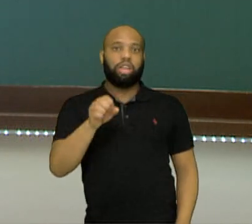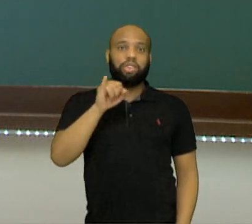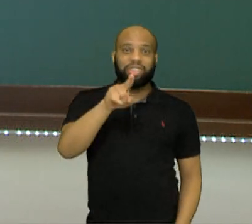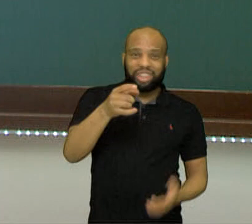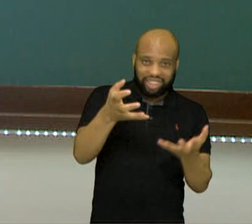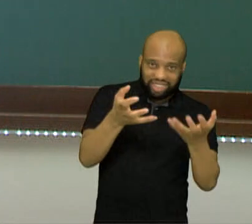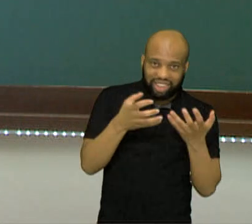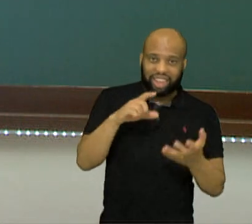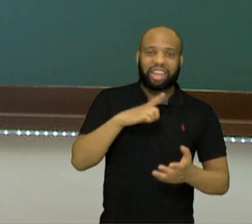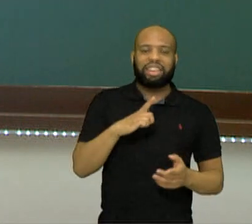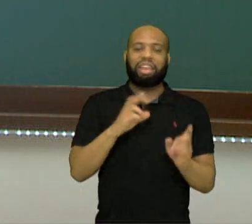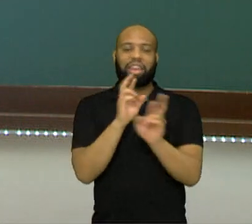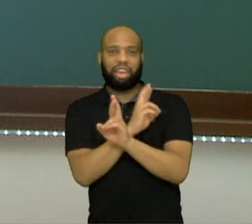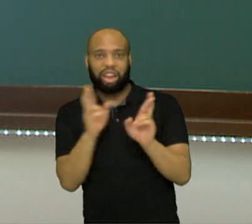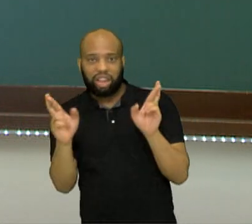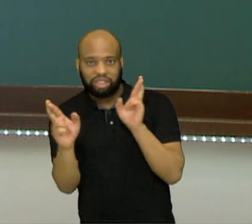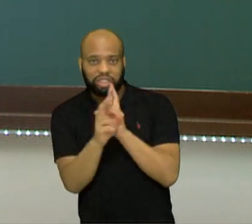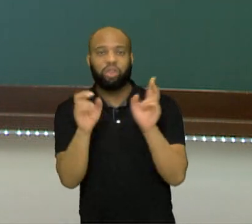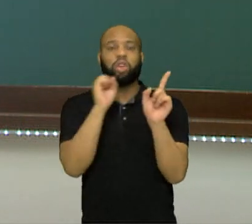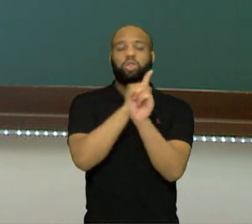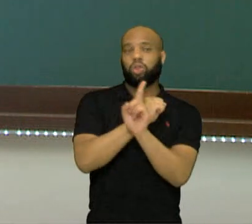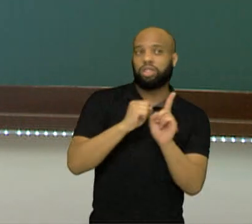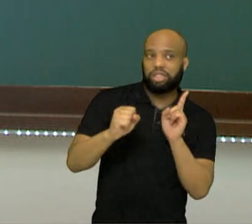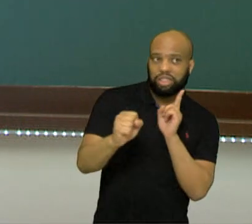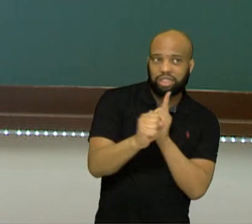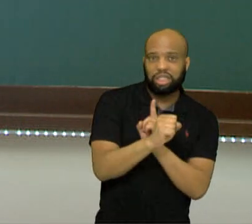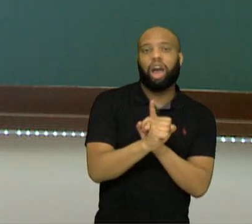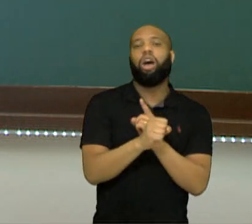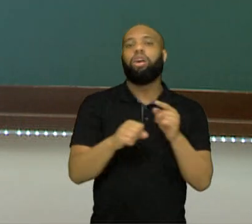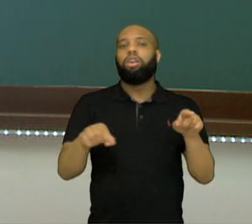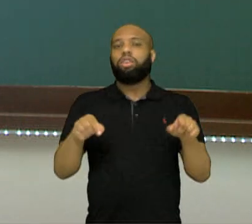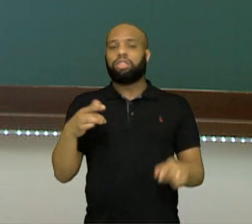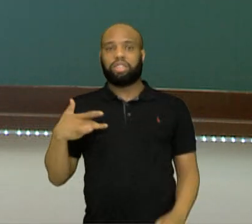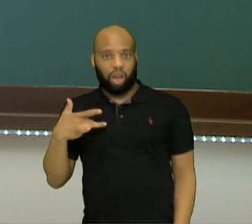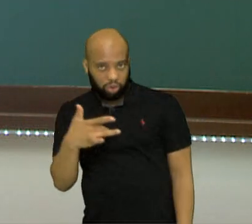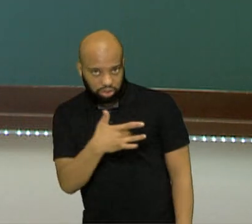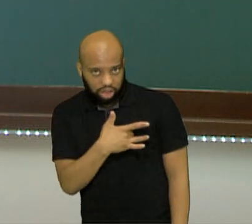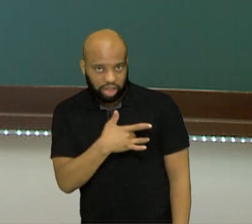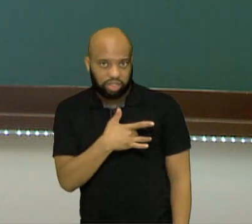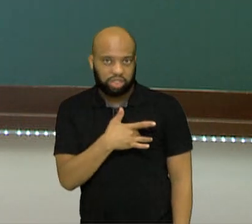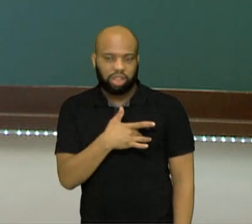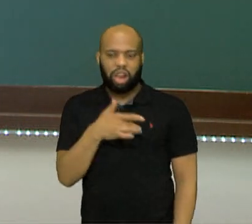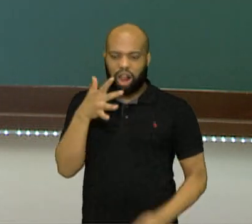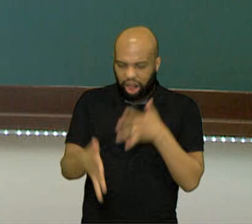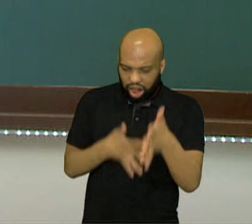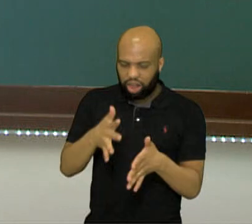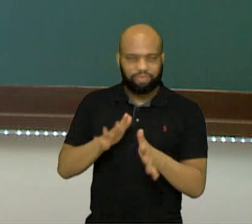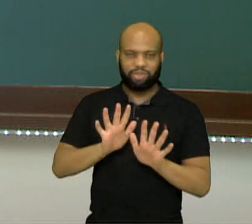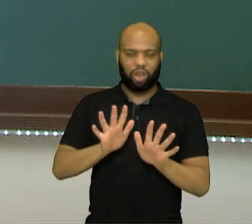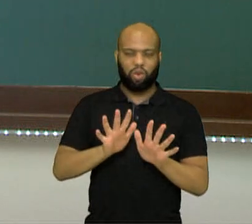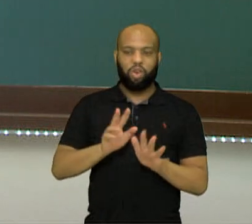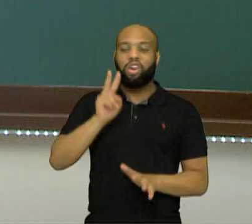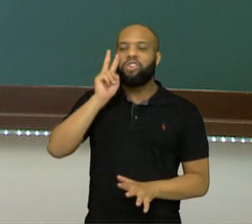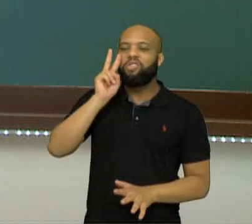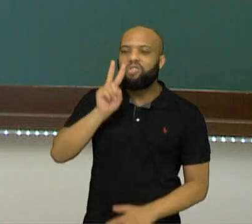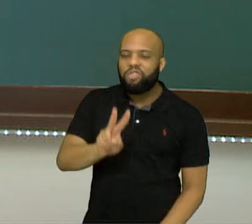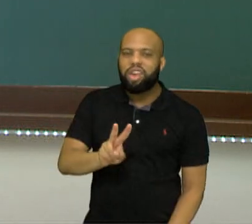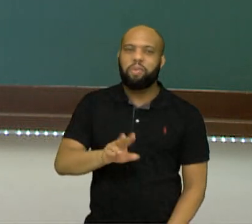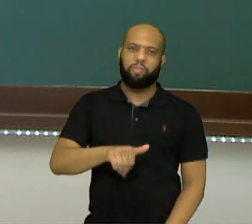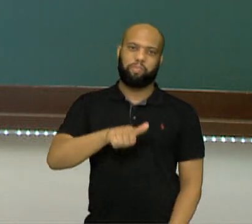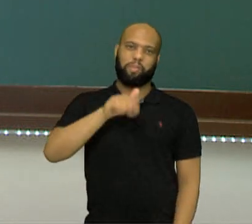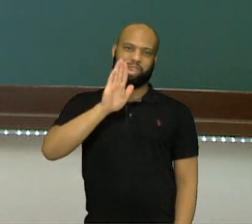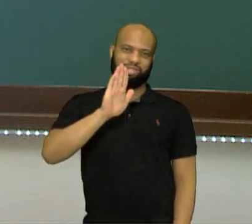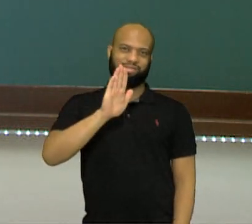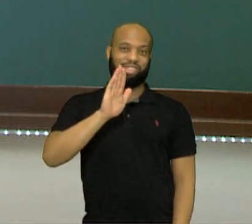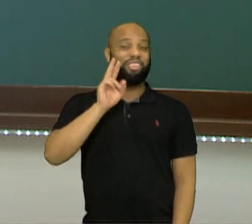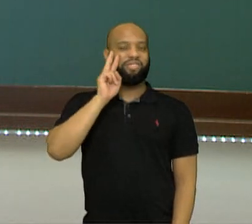e profissionais saudáveis e felizes, então fale menos, ouça mais. Já ouviram